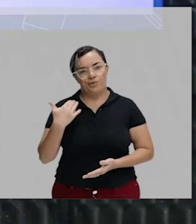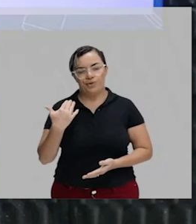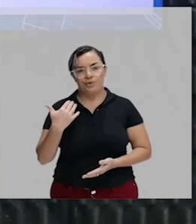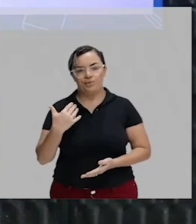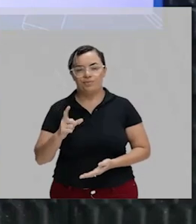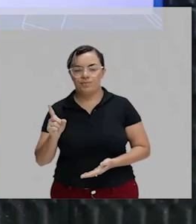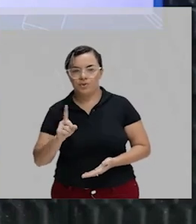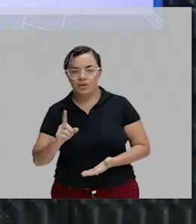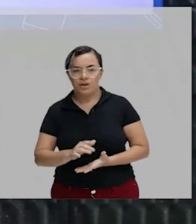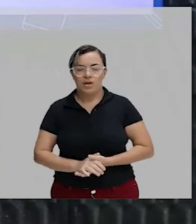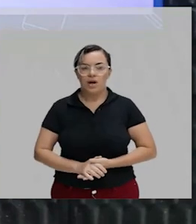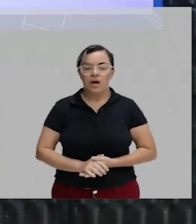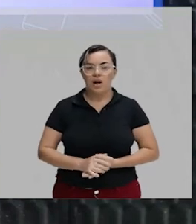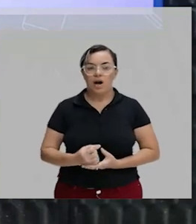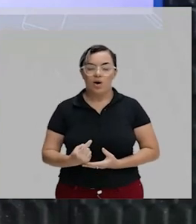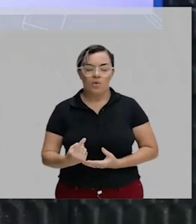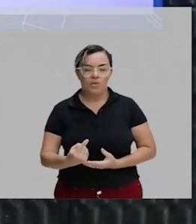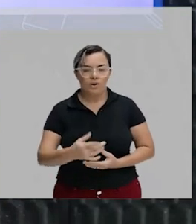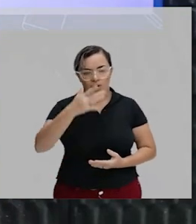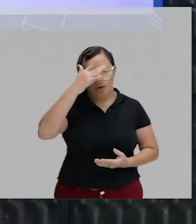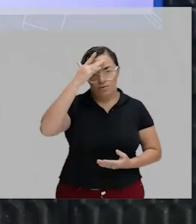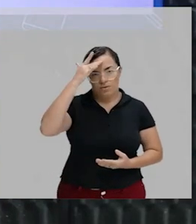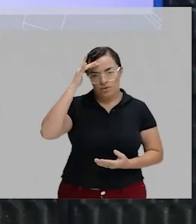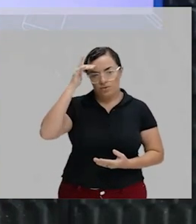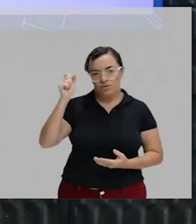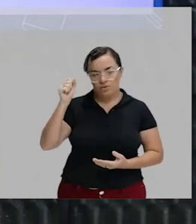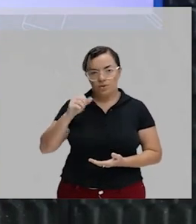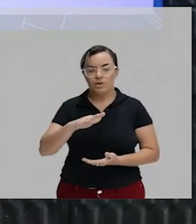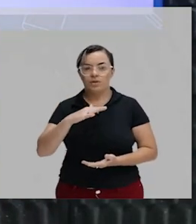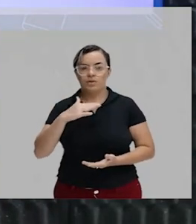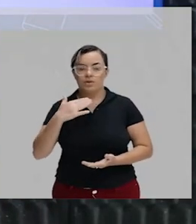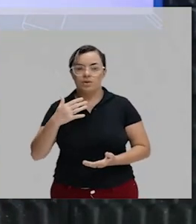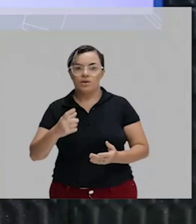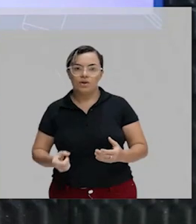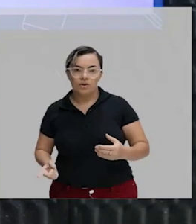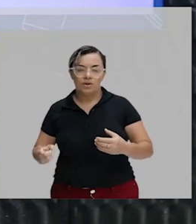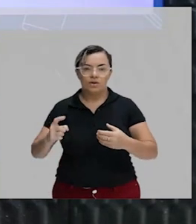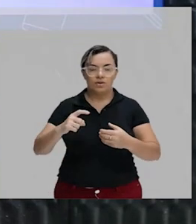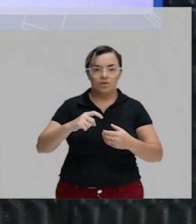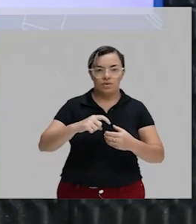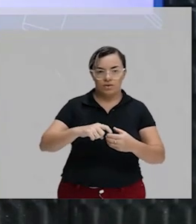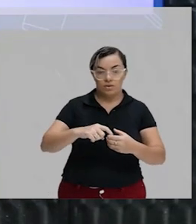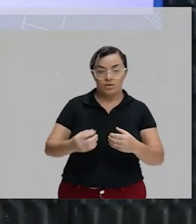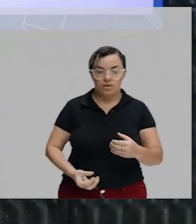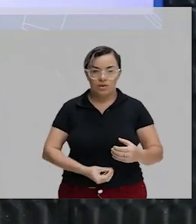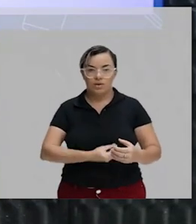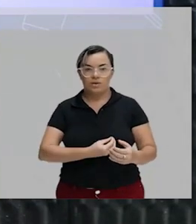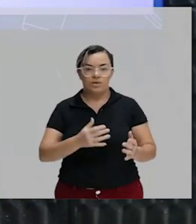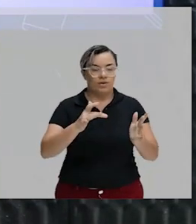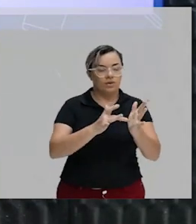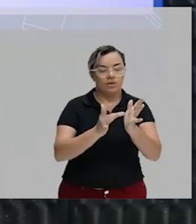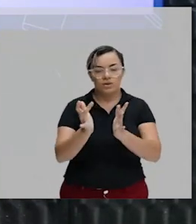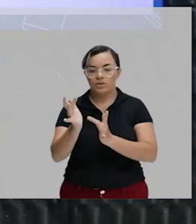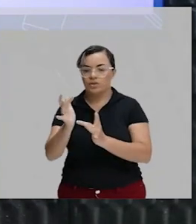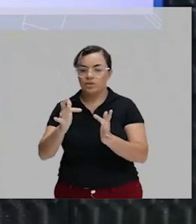falar desse momento morte é Jesus Cristo e ele nos